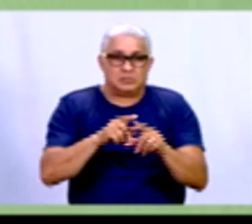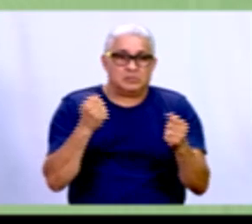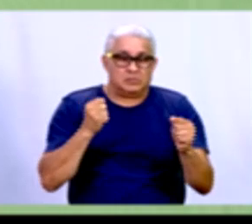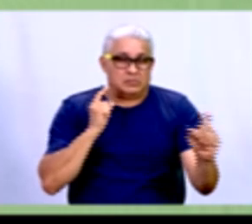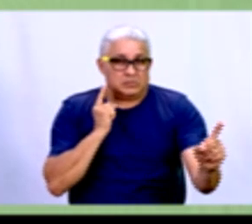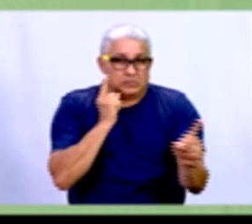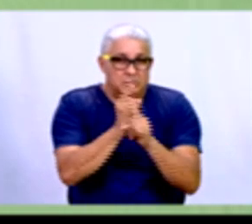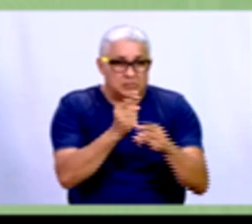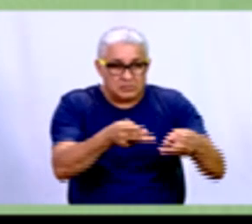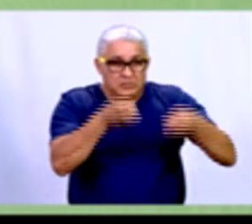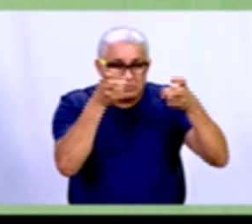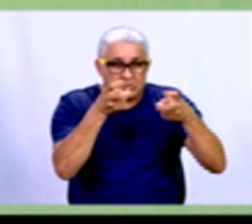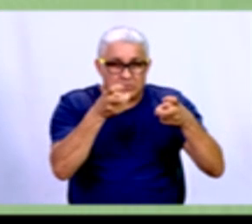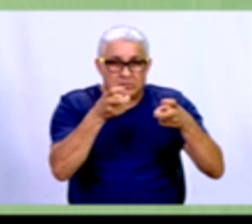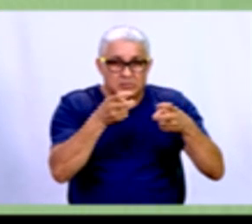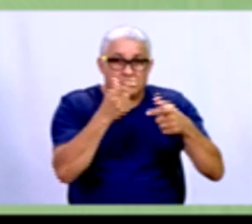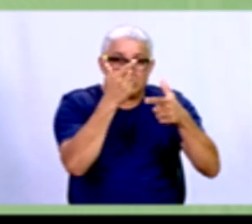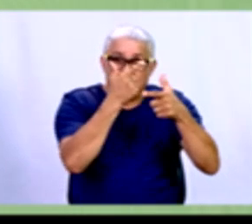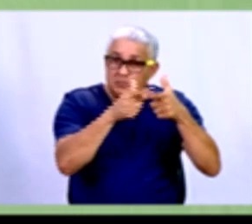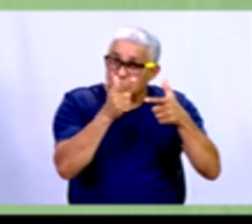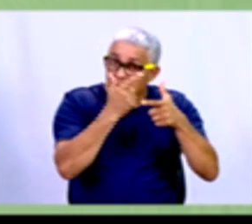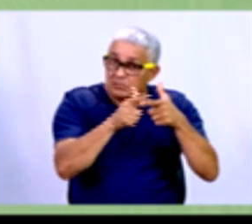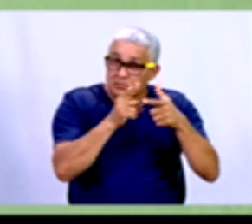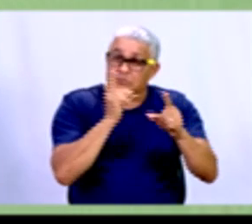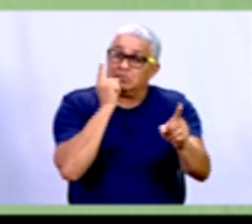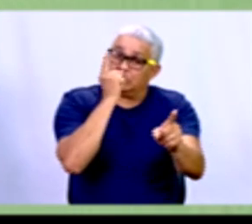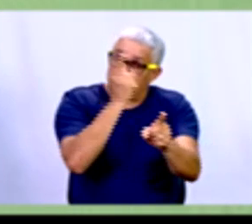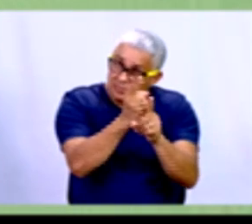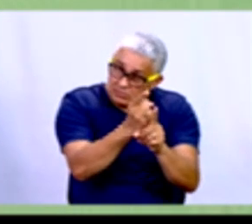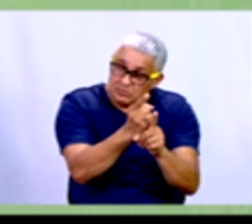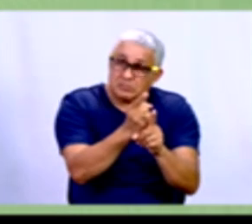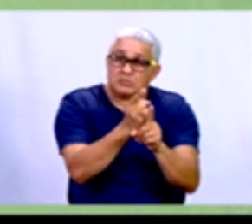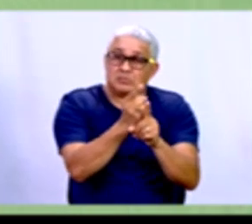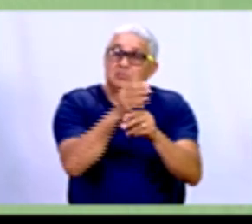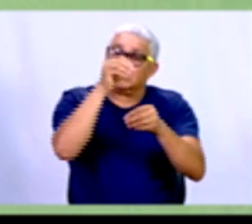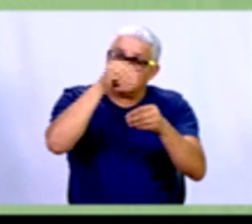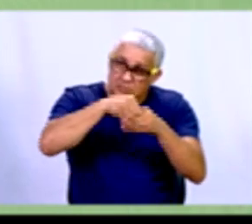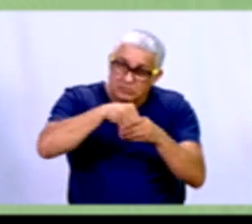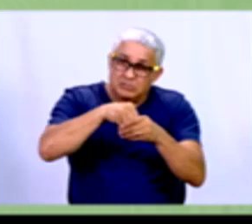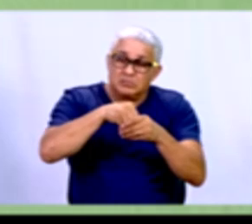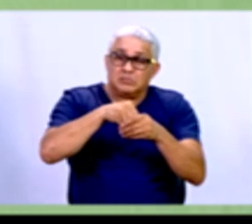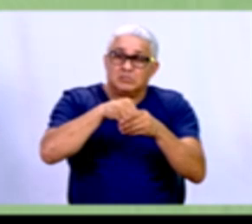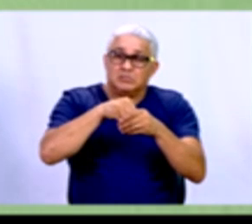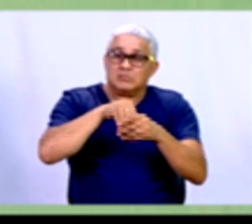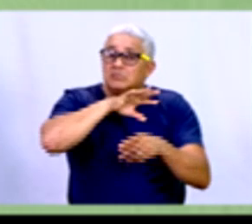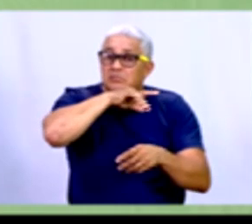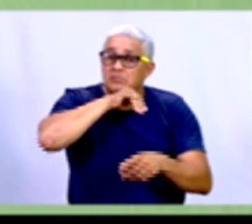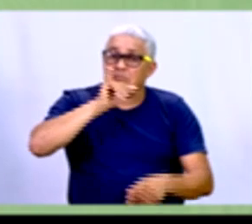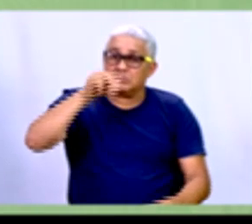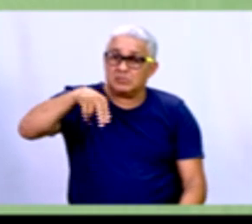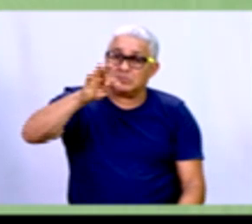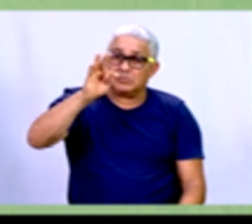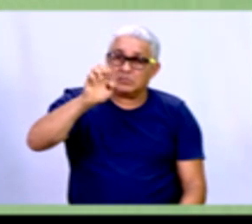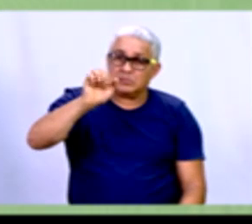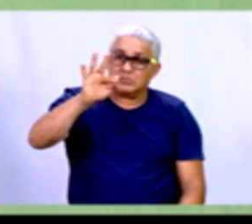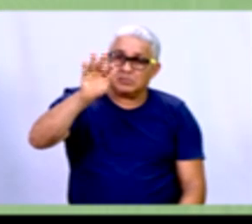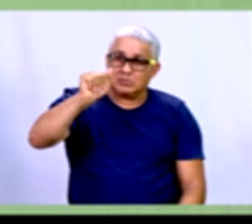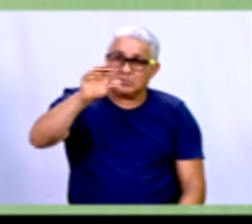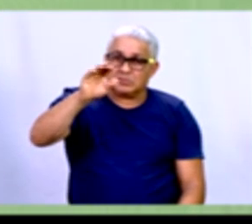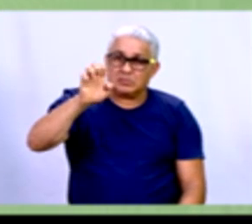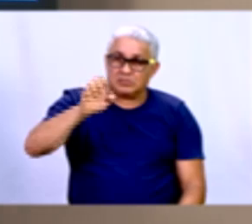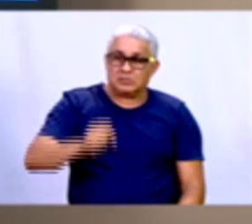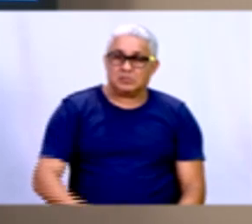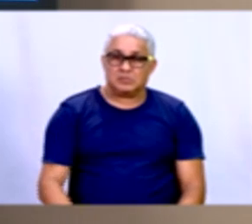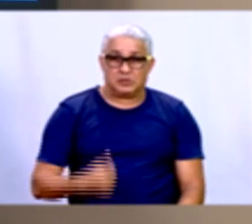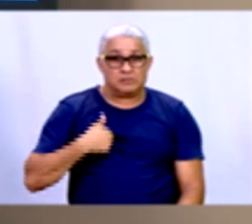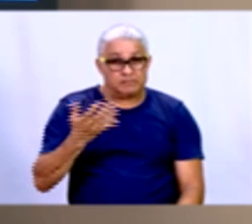identificar problemas que podem ser encontrados em interfaces mal elaboradas. E eu gostaria que vocês não se atessem só